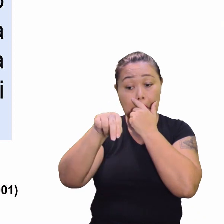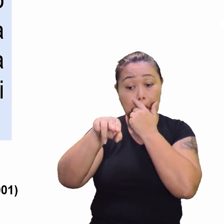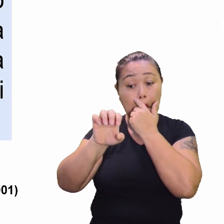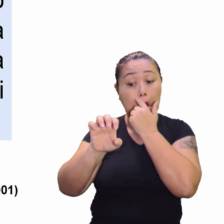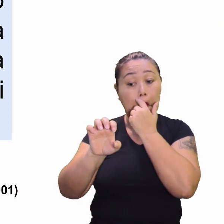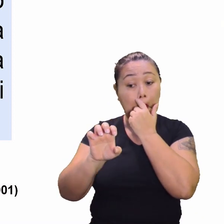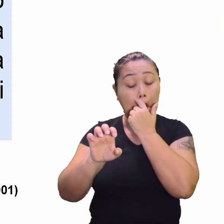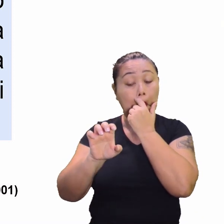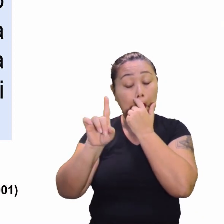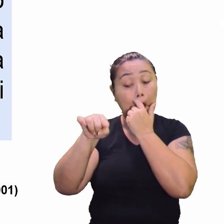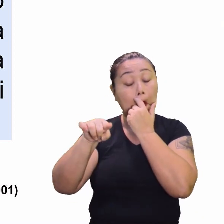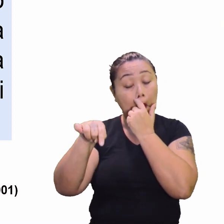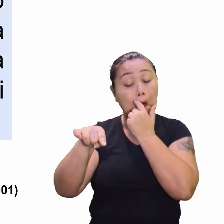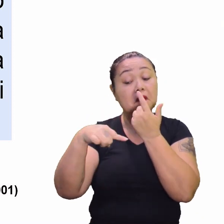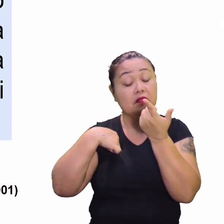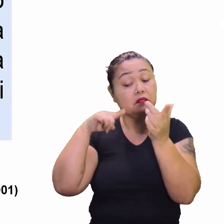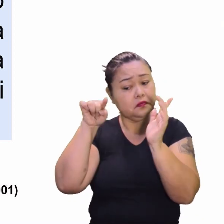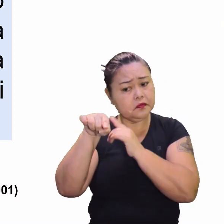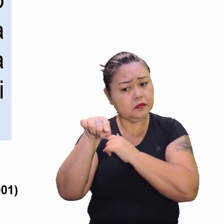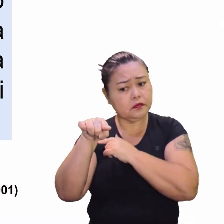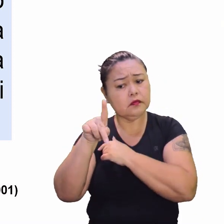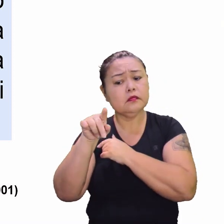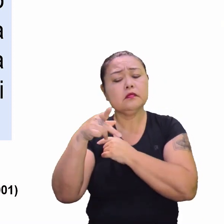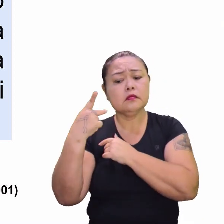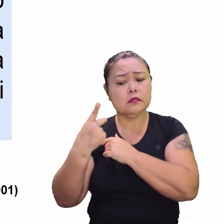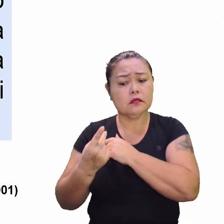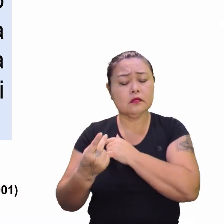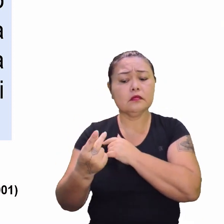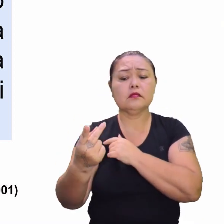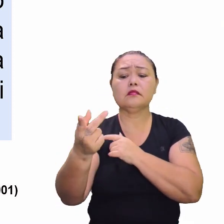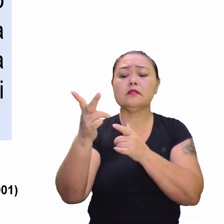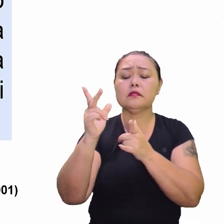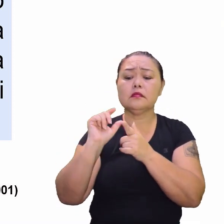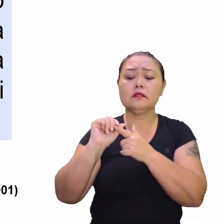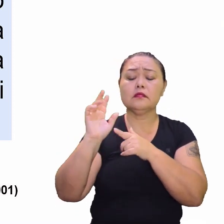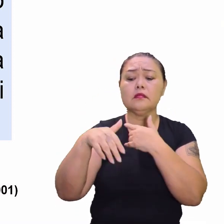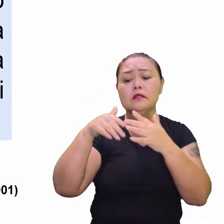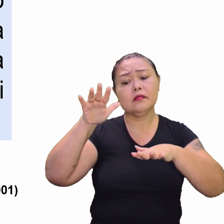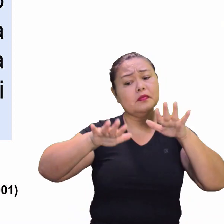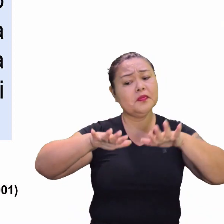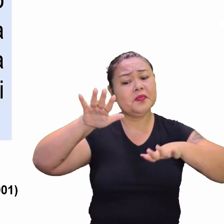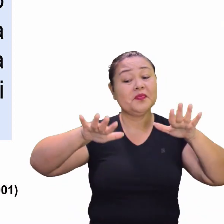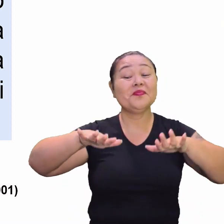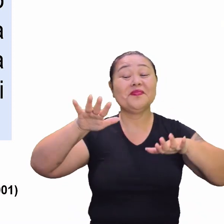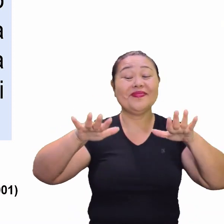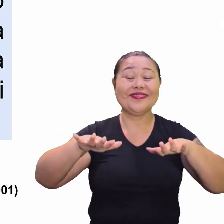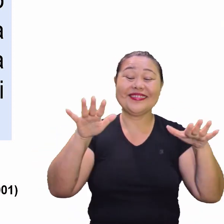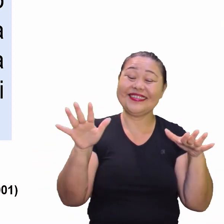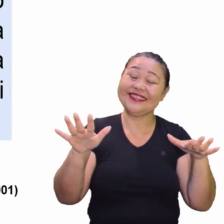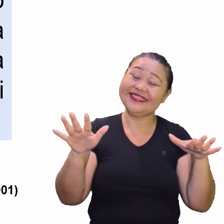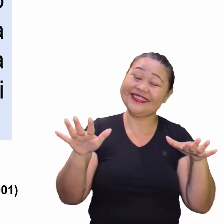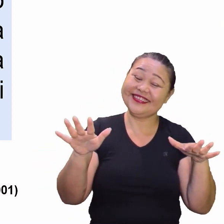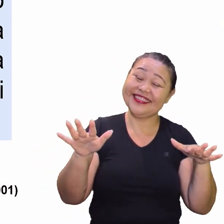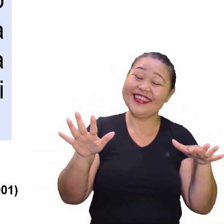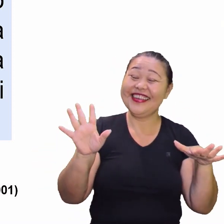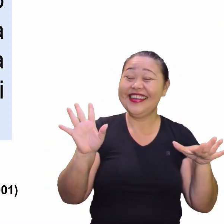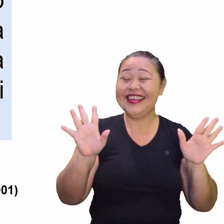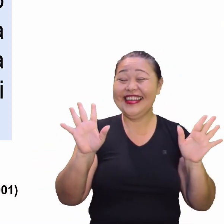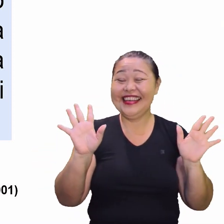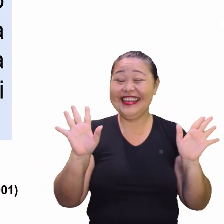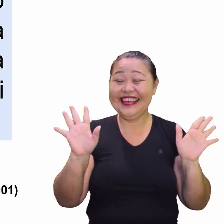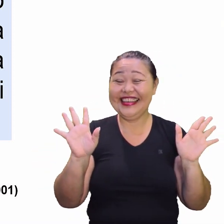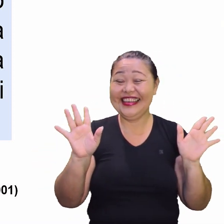Tu é perene? Sou perene. Sério? Sim. Tu é eterno? Não, eu sou perene e algumas coisas. Vamos